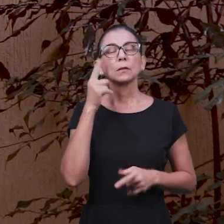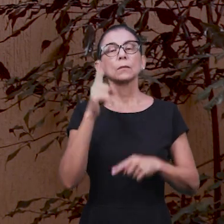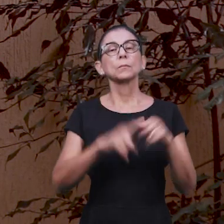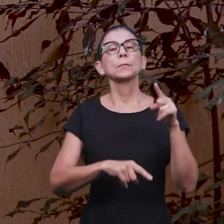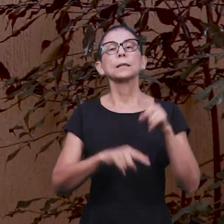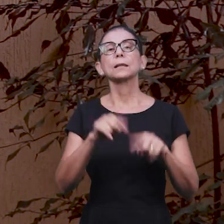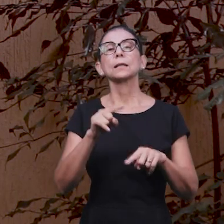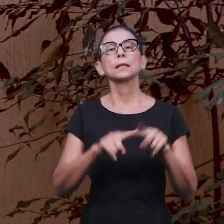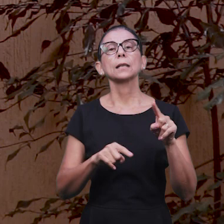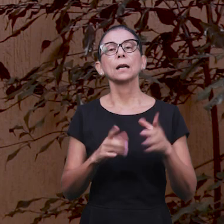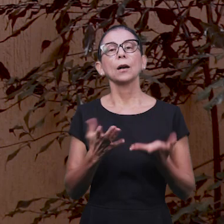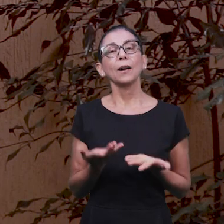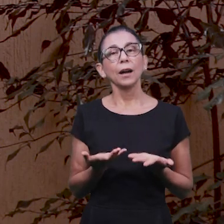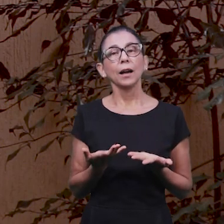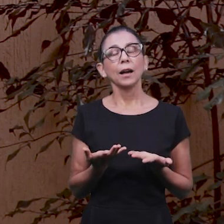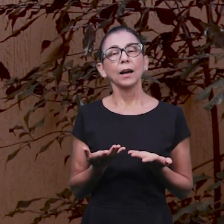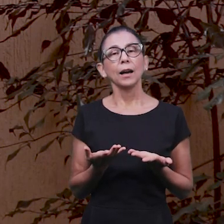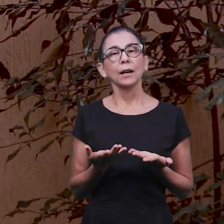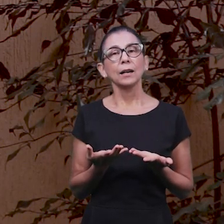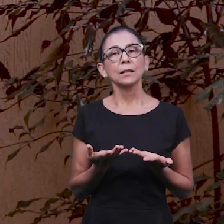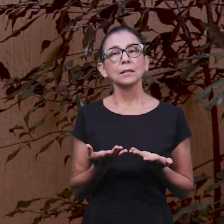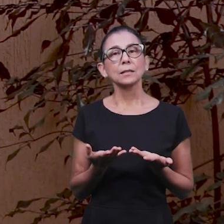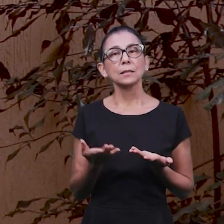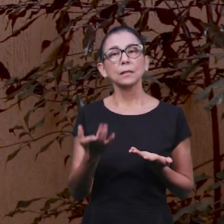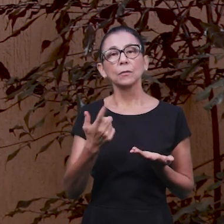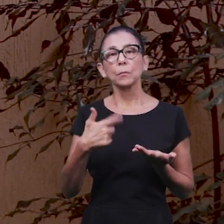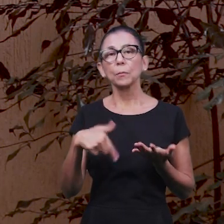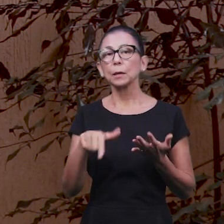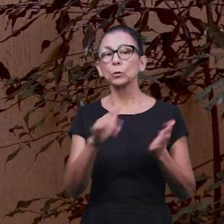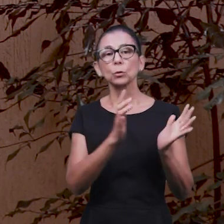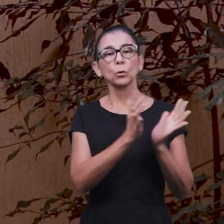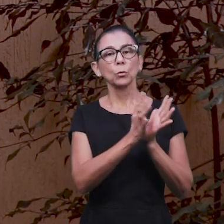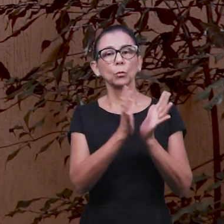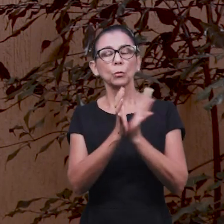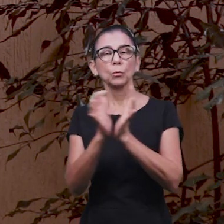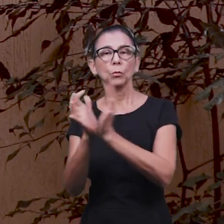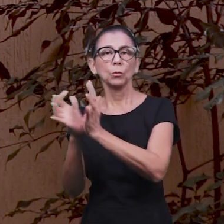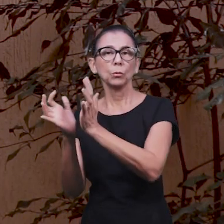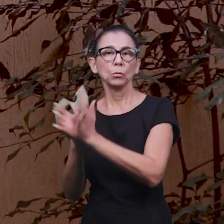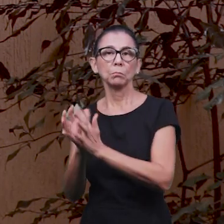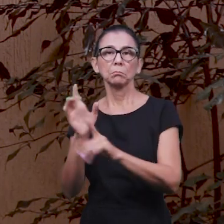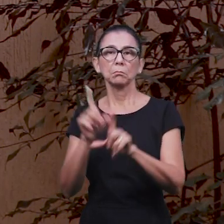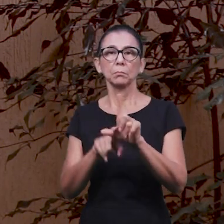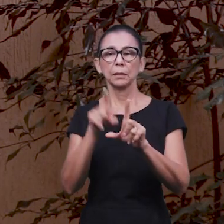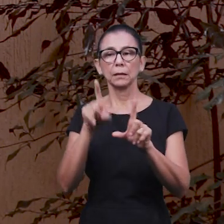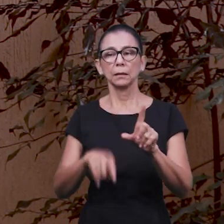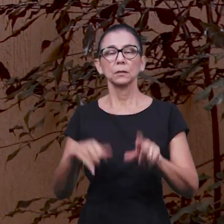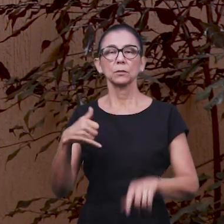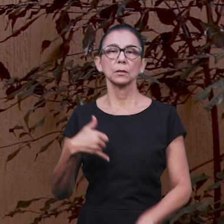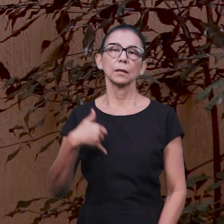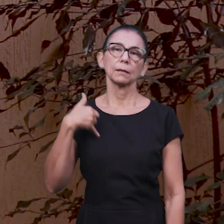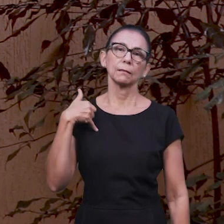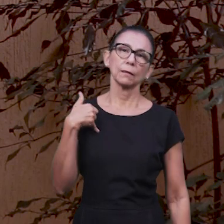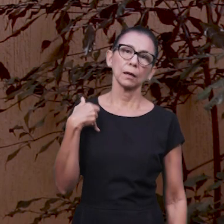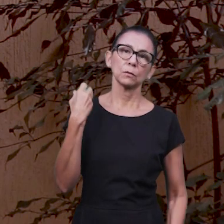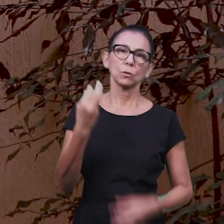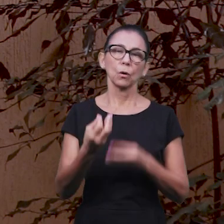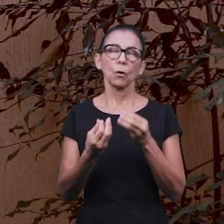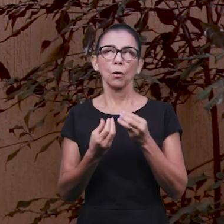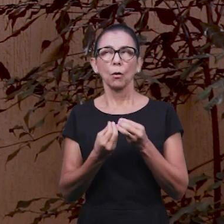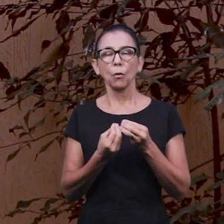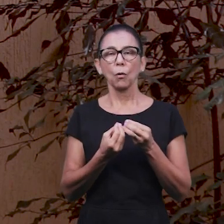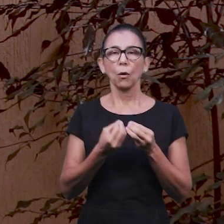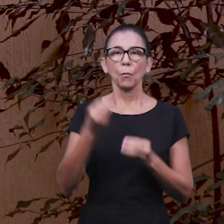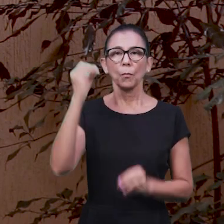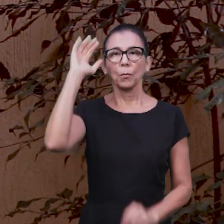material ele é para todas as crianças, intermediários e adolescentes, independente da idade. Qual é o nível dessa